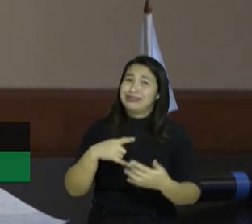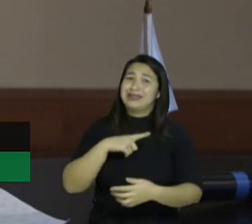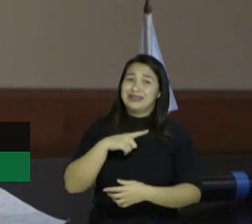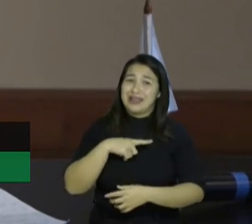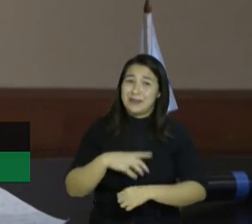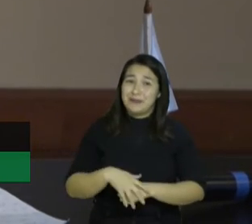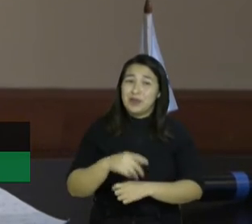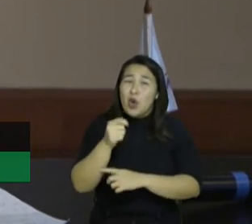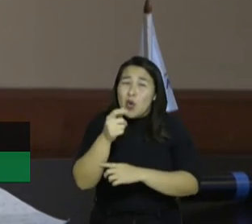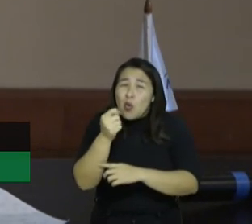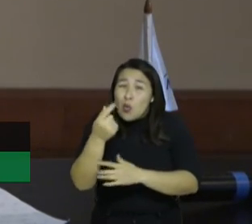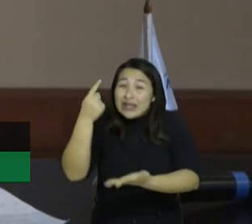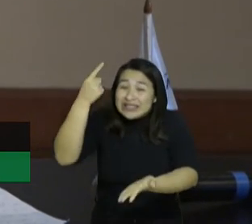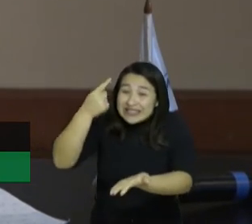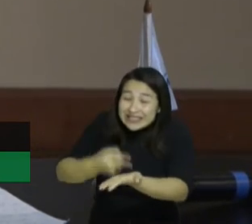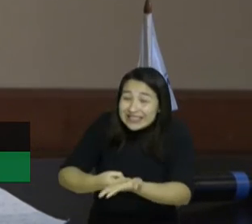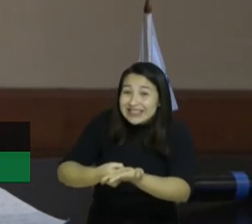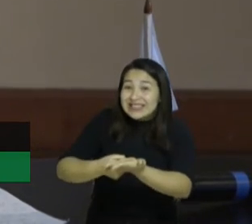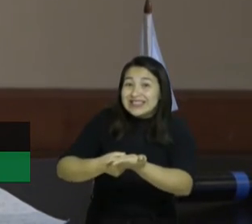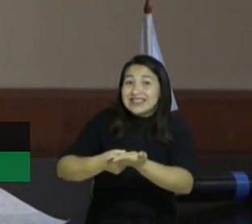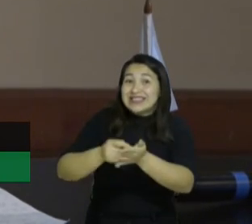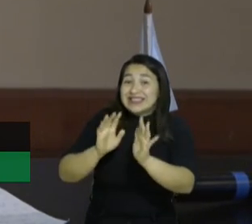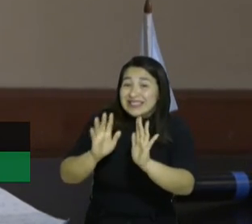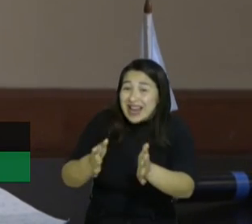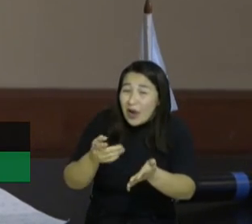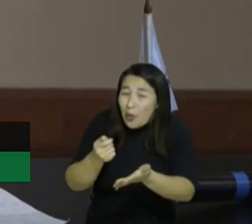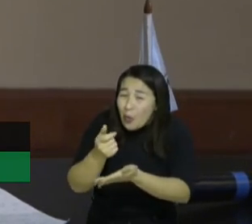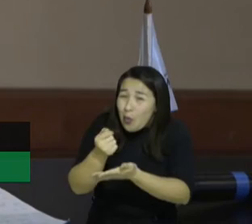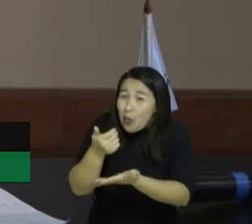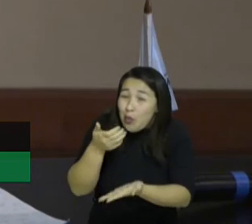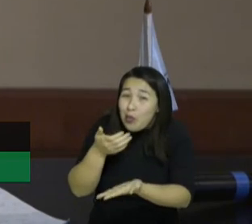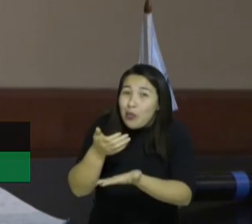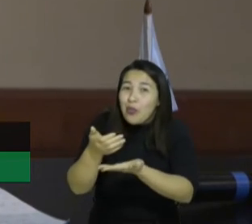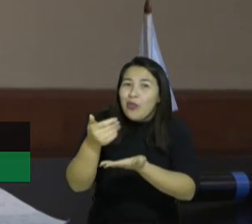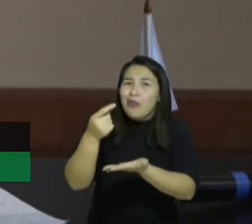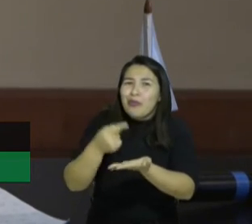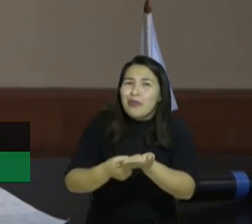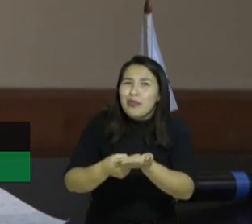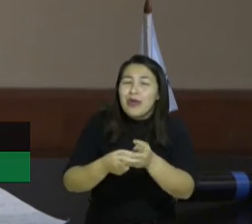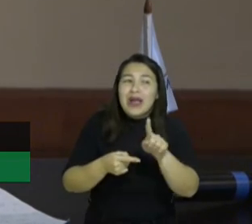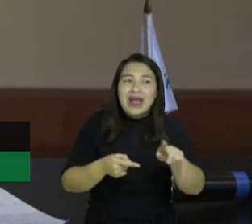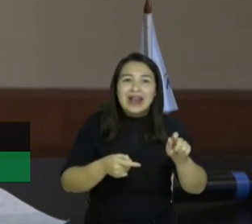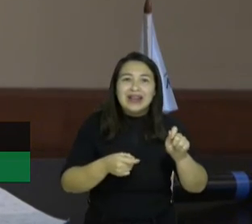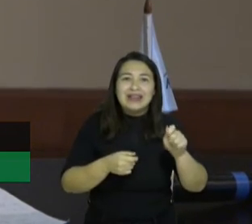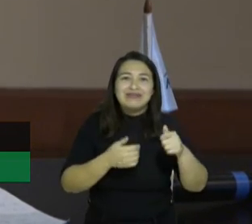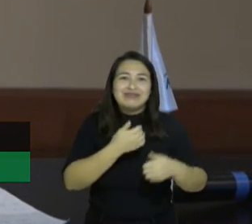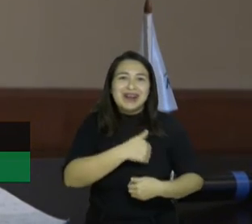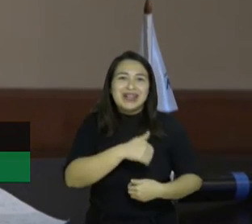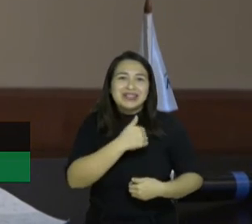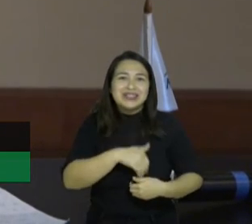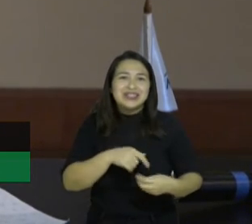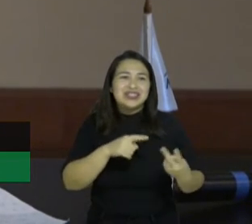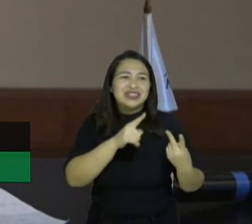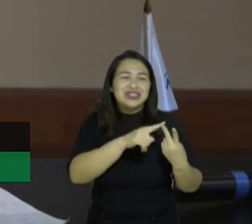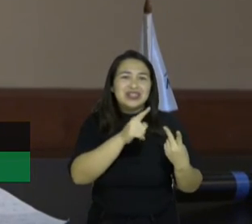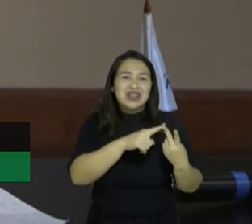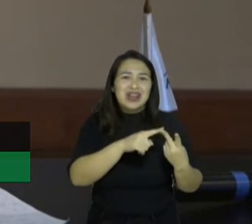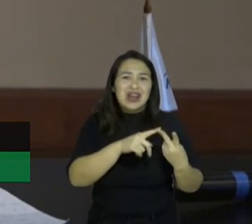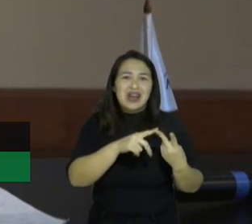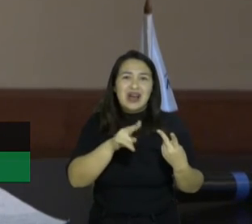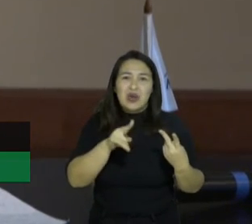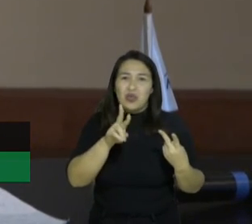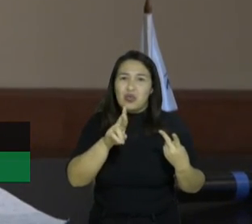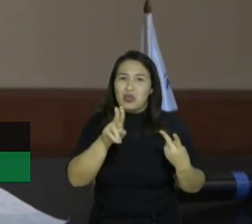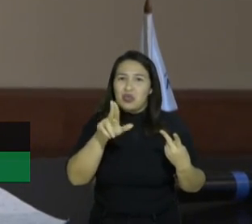quase fech fechando já fechou com os europeus aí tá quase fechando a Argentina tá um bord Uruguai aí vem o Paraguai não não estô